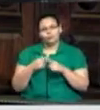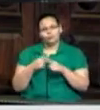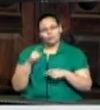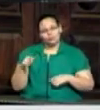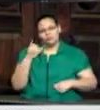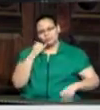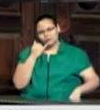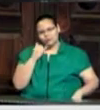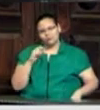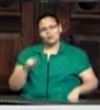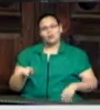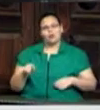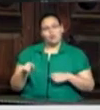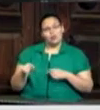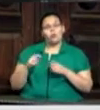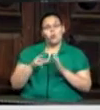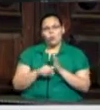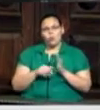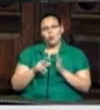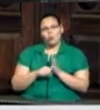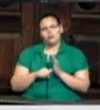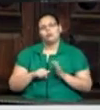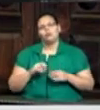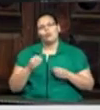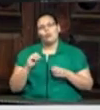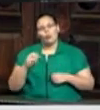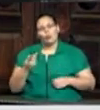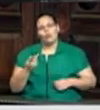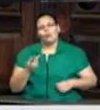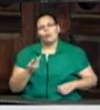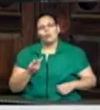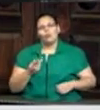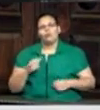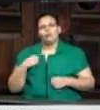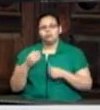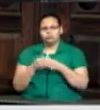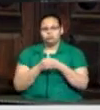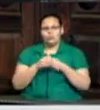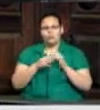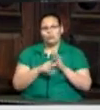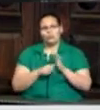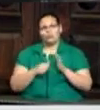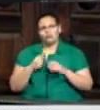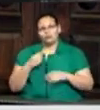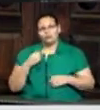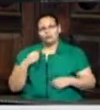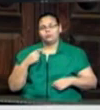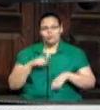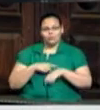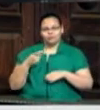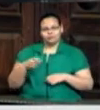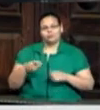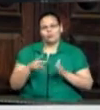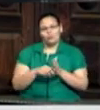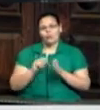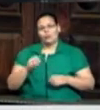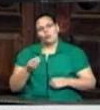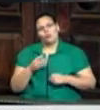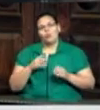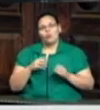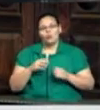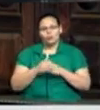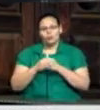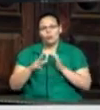aquele celular é produto de roubo ou de furto. E essa decisão, ela é muito